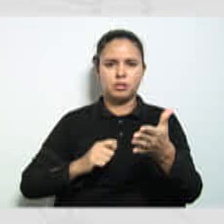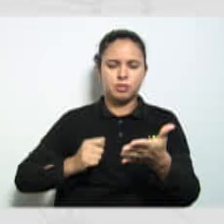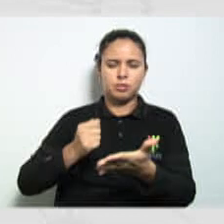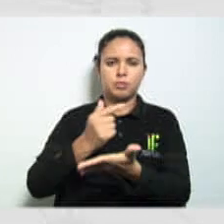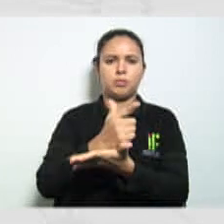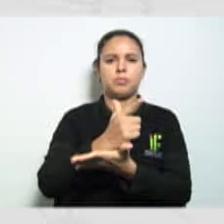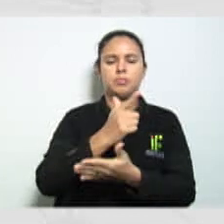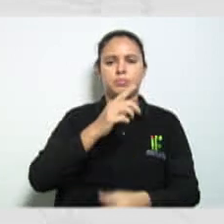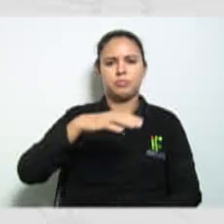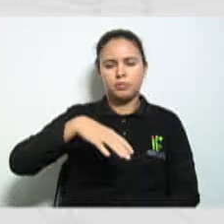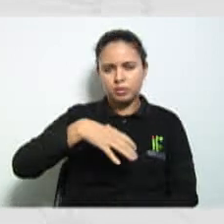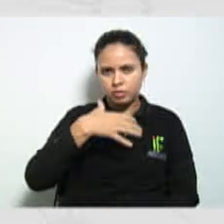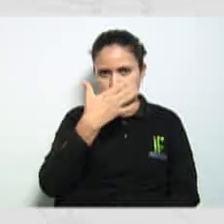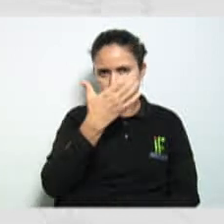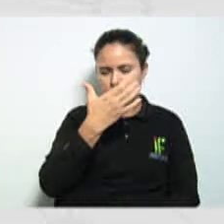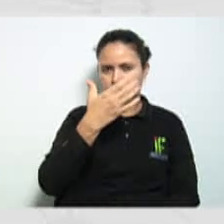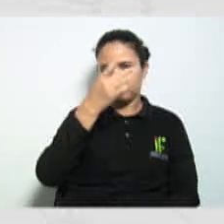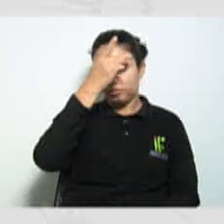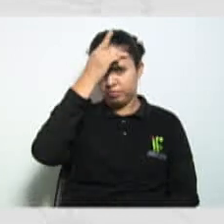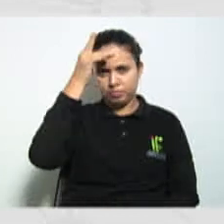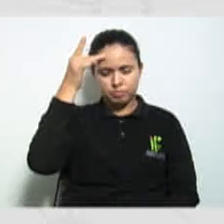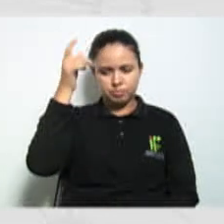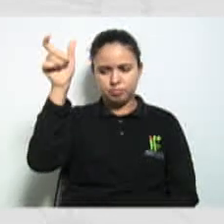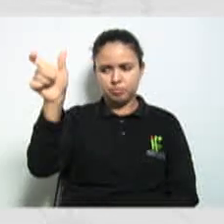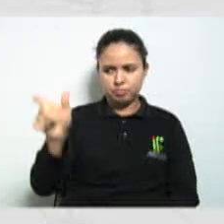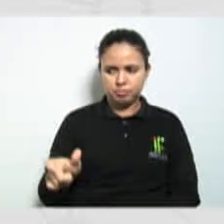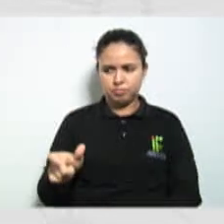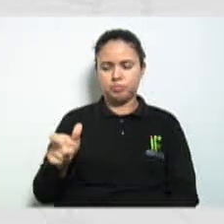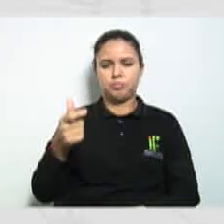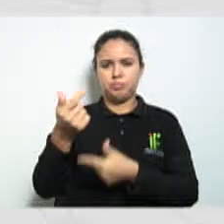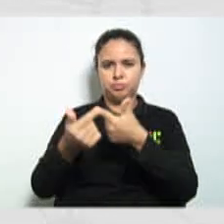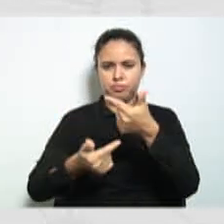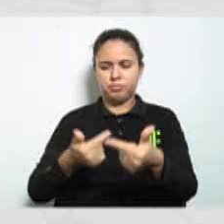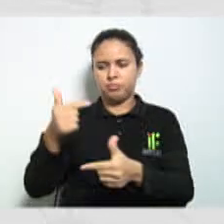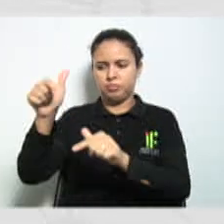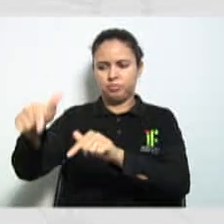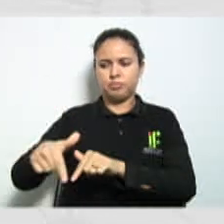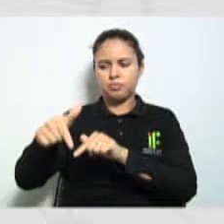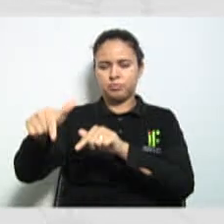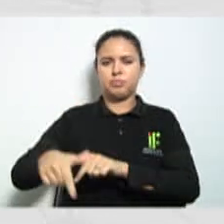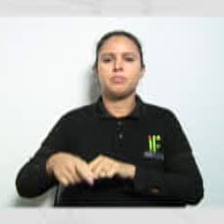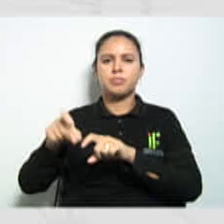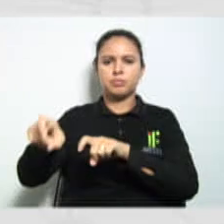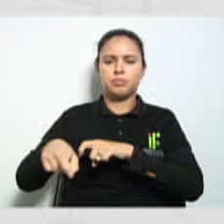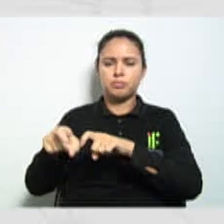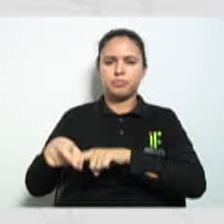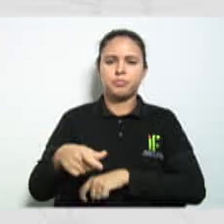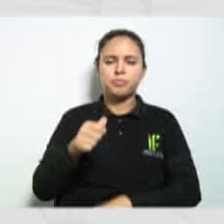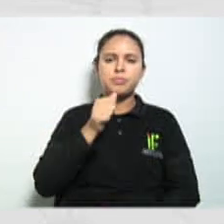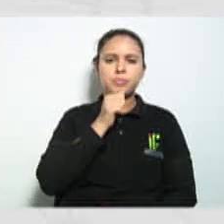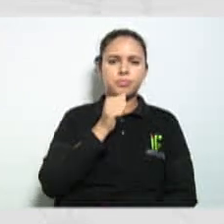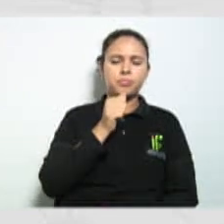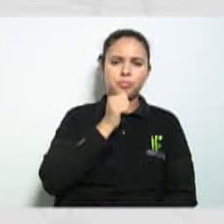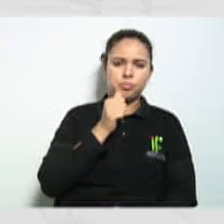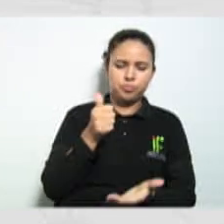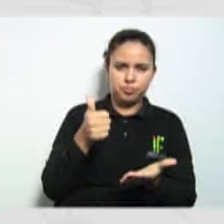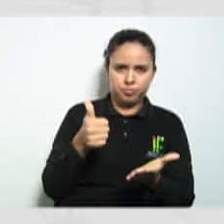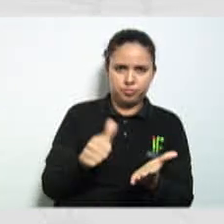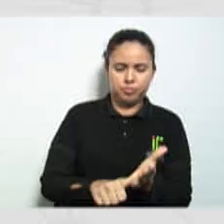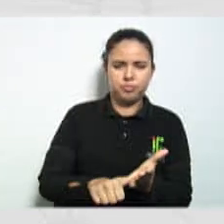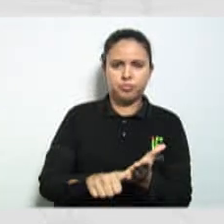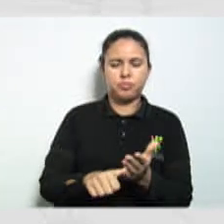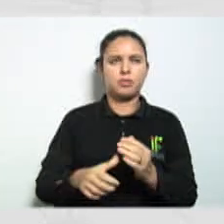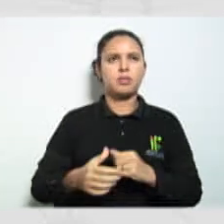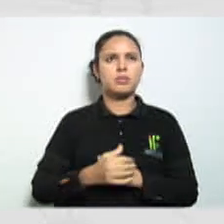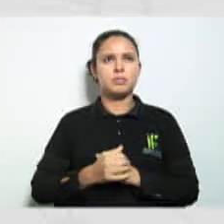de um produtor rural? Olha só. Que não é cooperado da cooperativa. Então, compra de